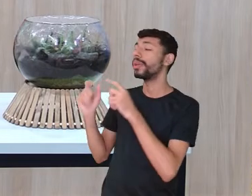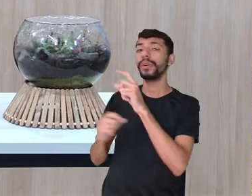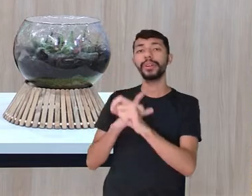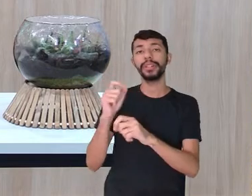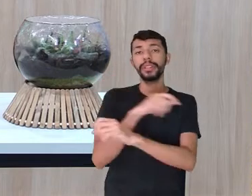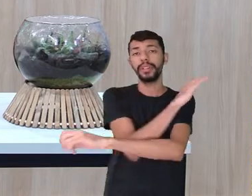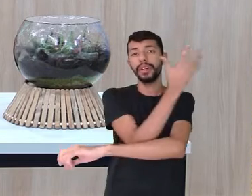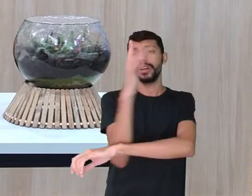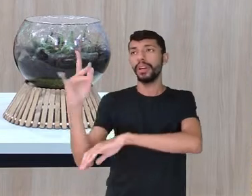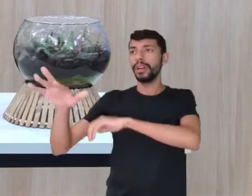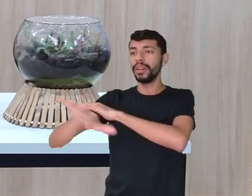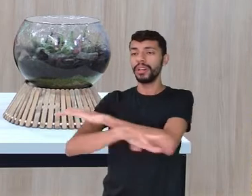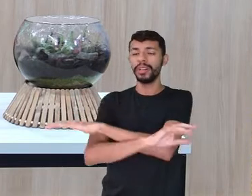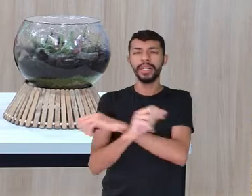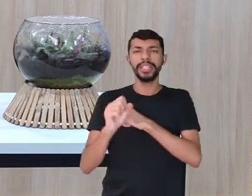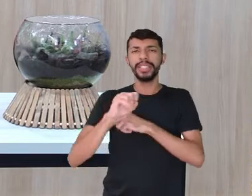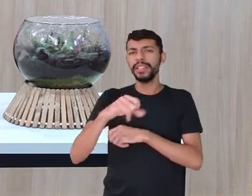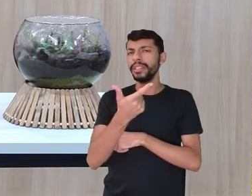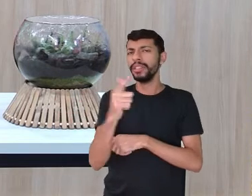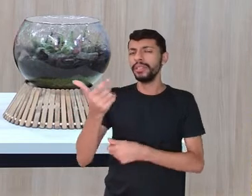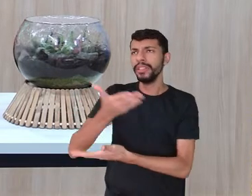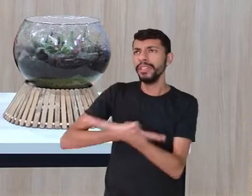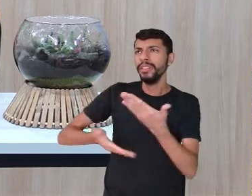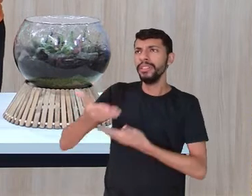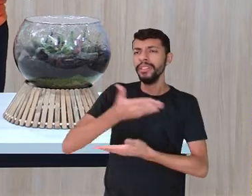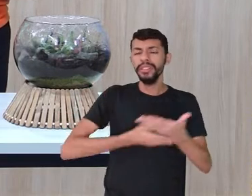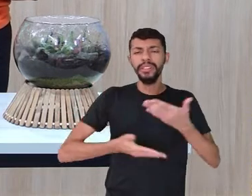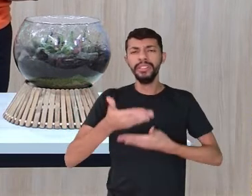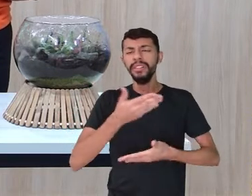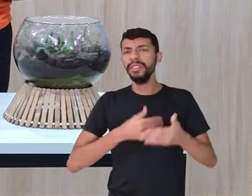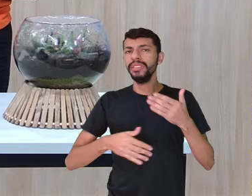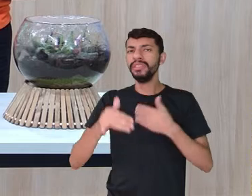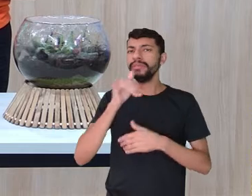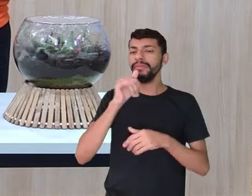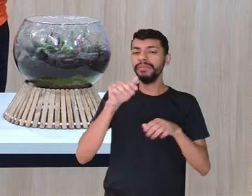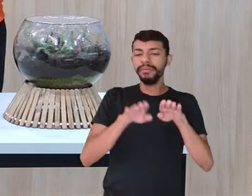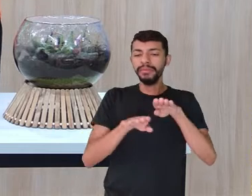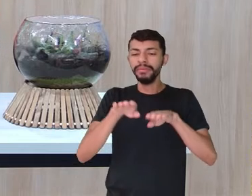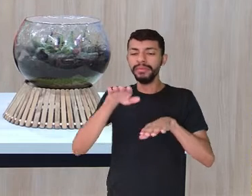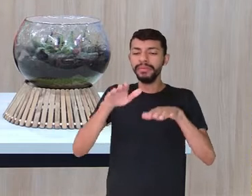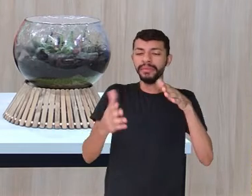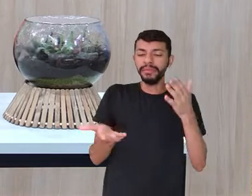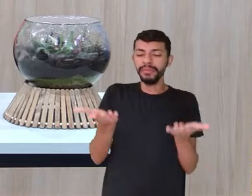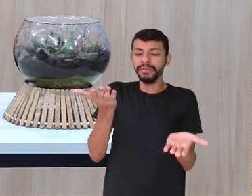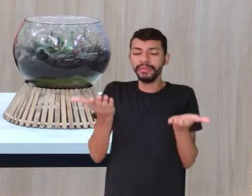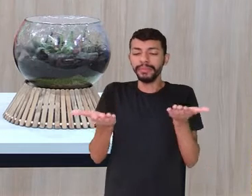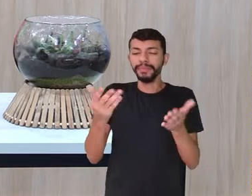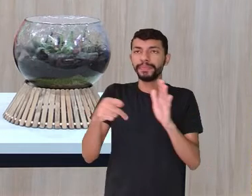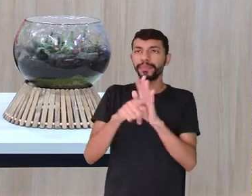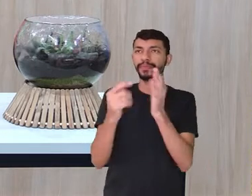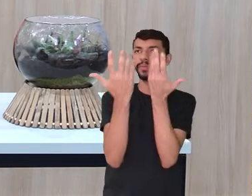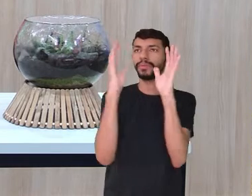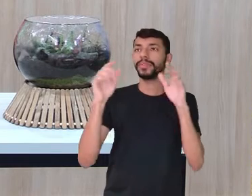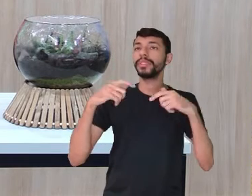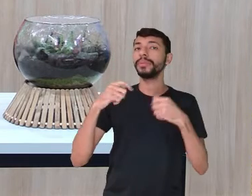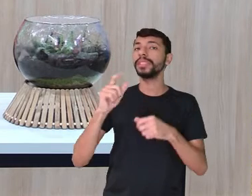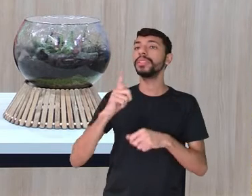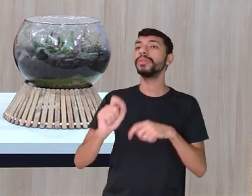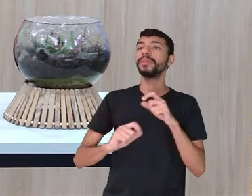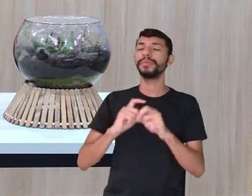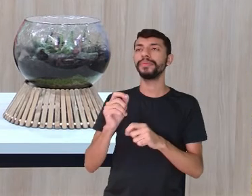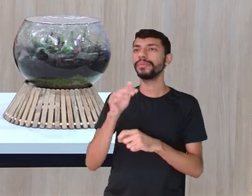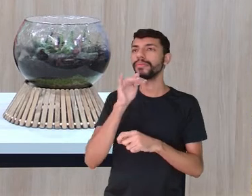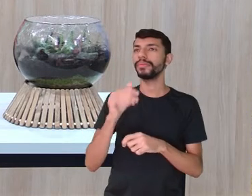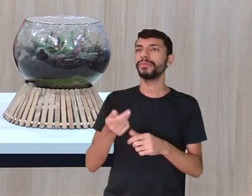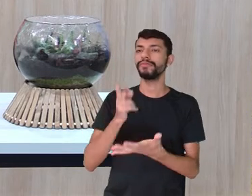não ocorrer interação que vai causar um equilíbrio ambiental, ele é para ser